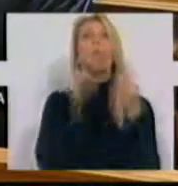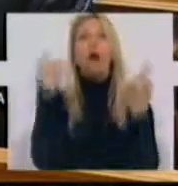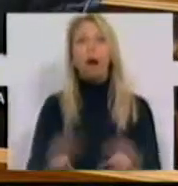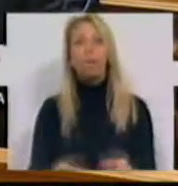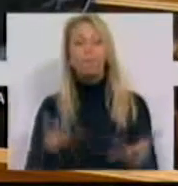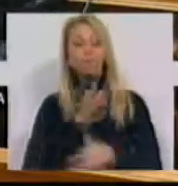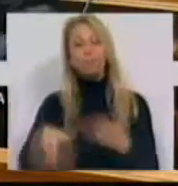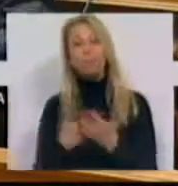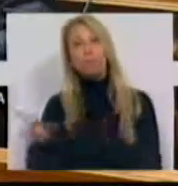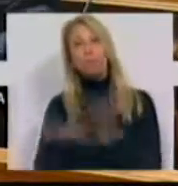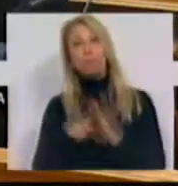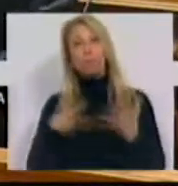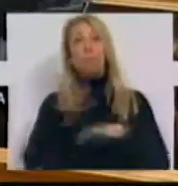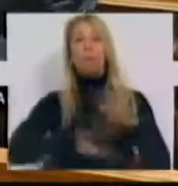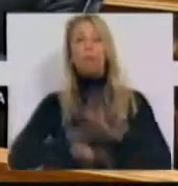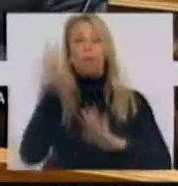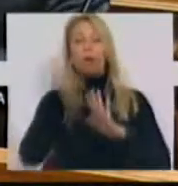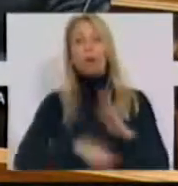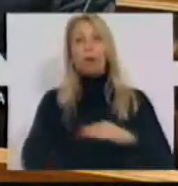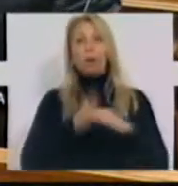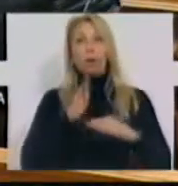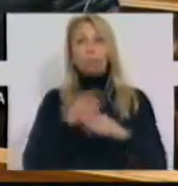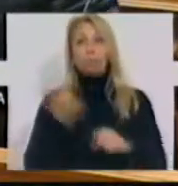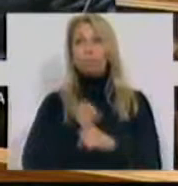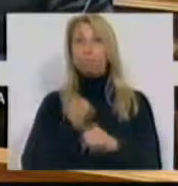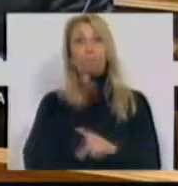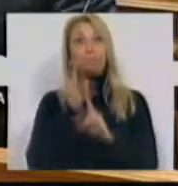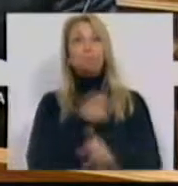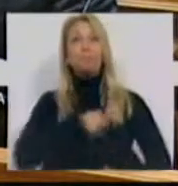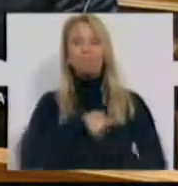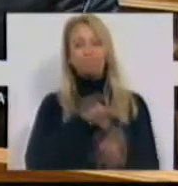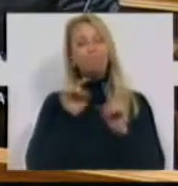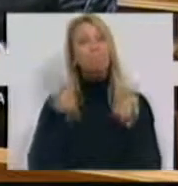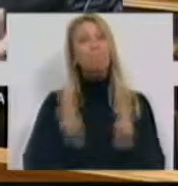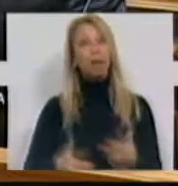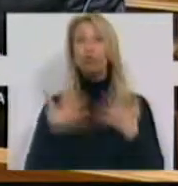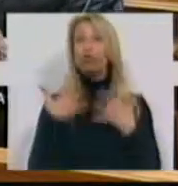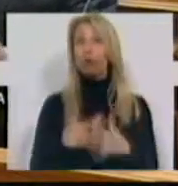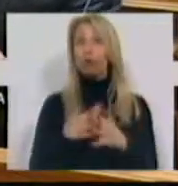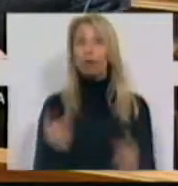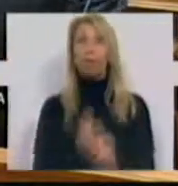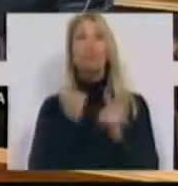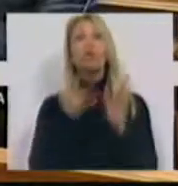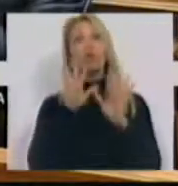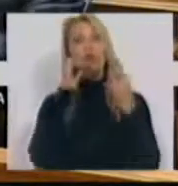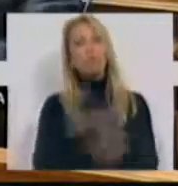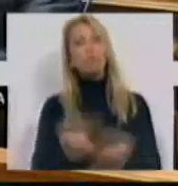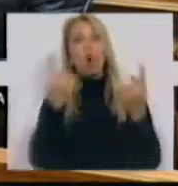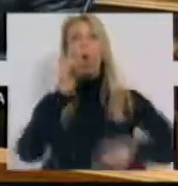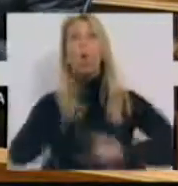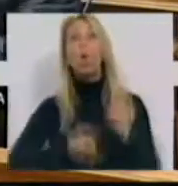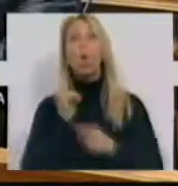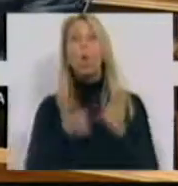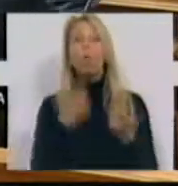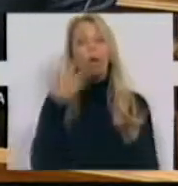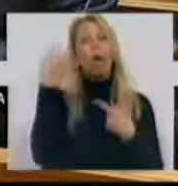lei vai regular agora a parte referente ao exercício da atividade dos auditores. E ela está bem estruturada porque já aponta aquilo que são os requisitos